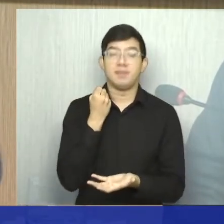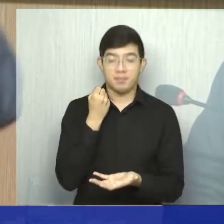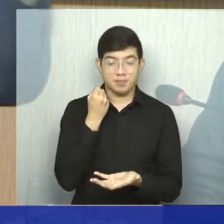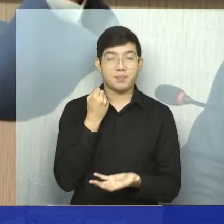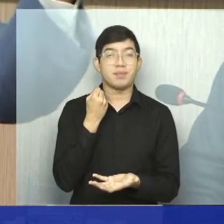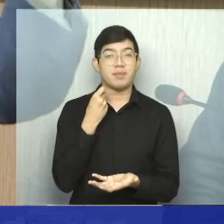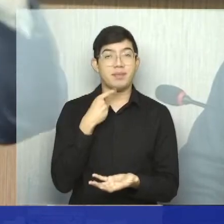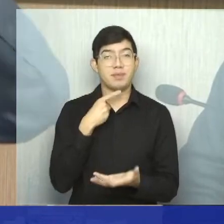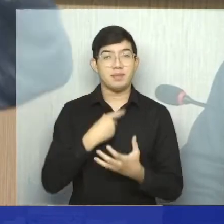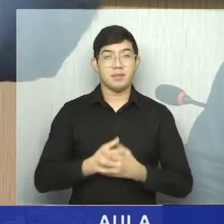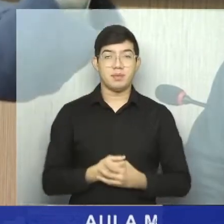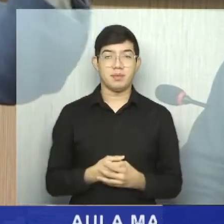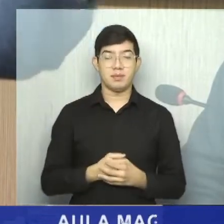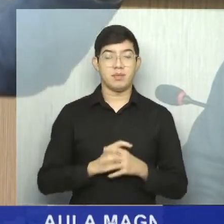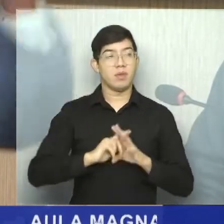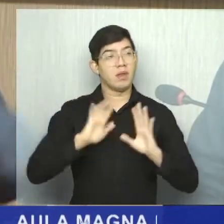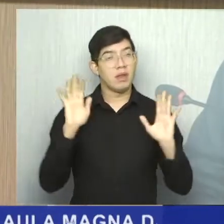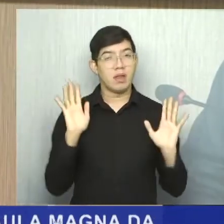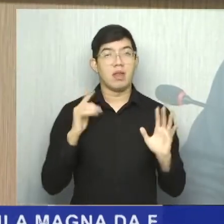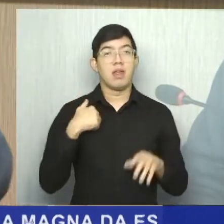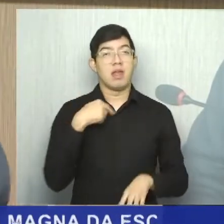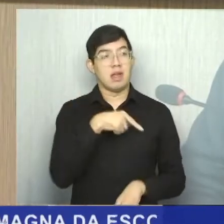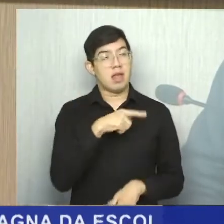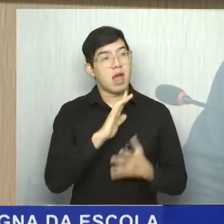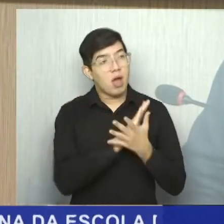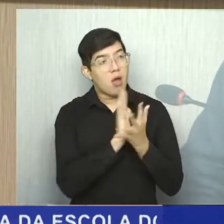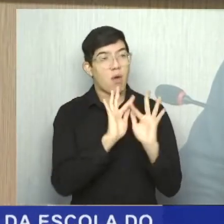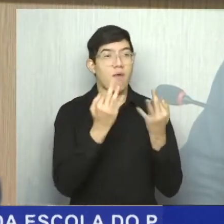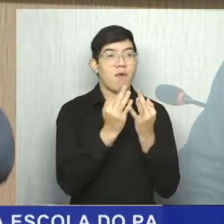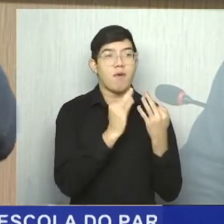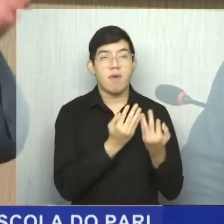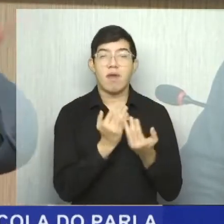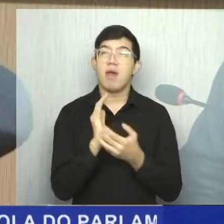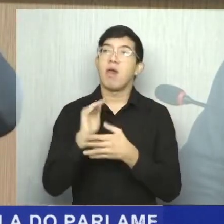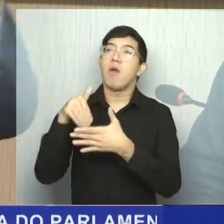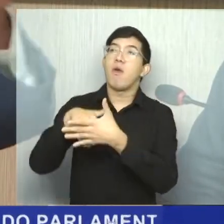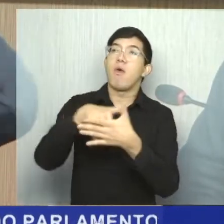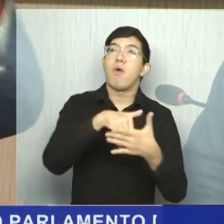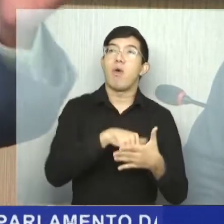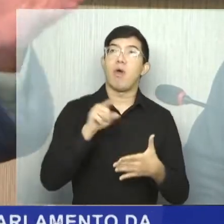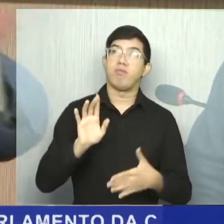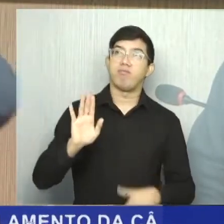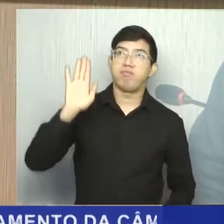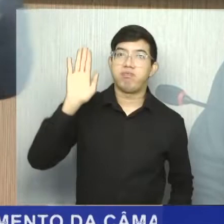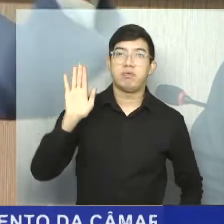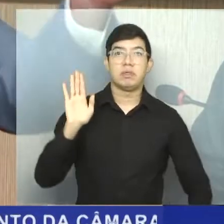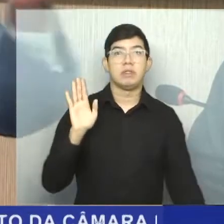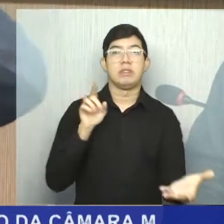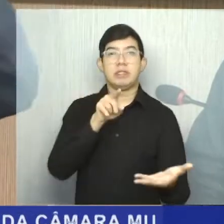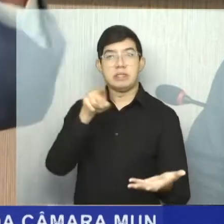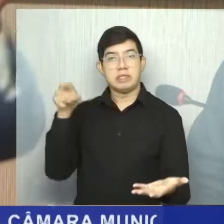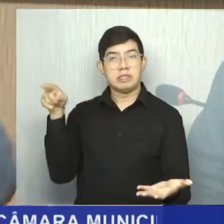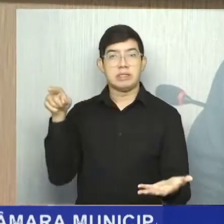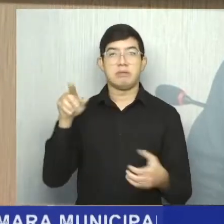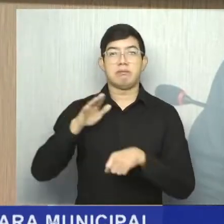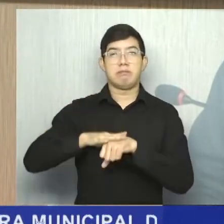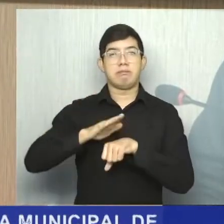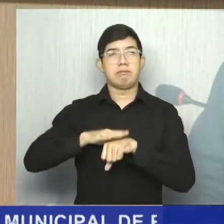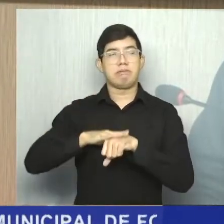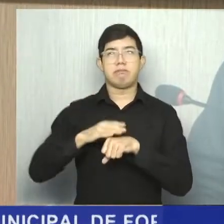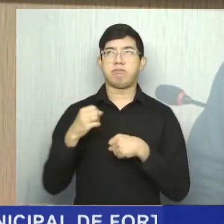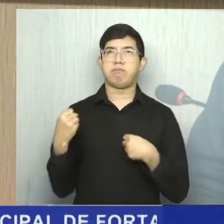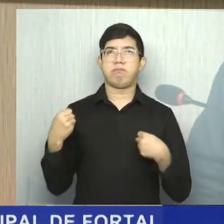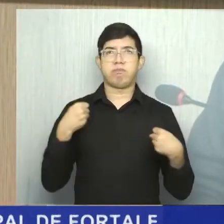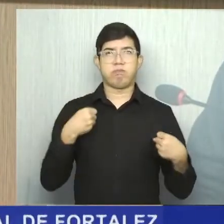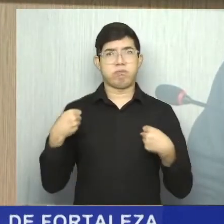precisa acaba votando com os que defendem esse sistema de corrupção, porque os poderosos donos da bola estão aí dando as cartas no Brasil